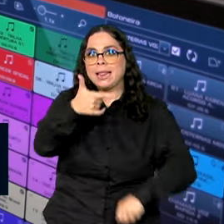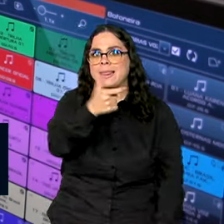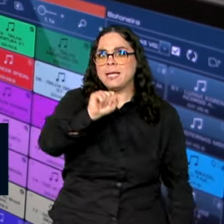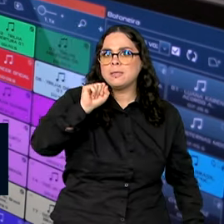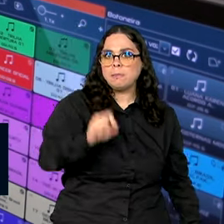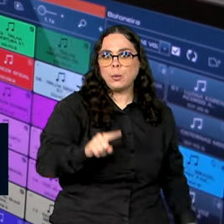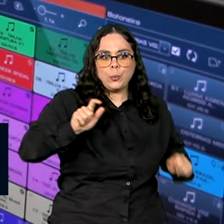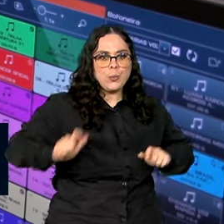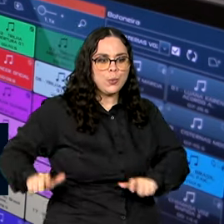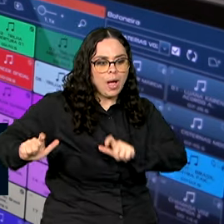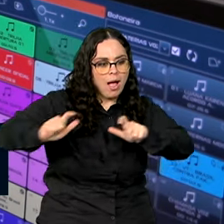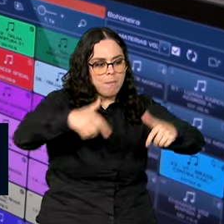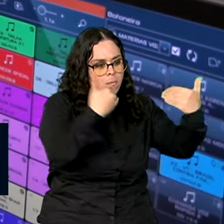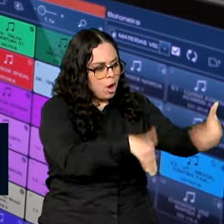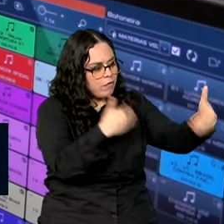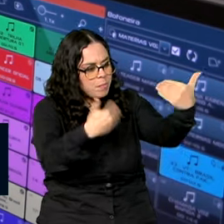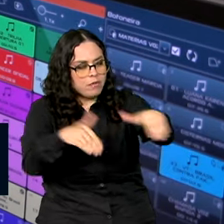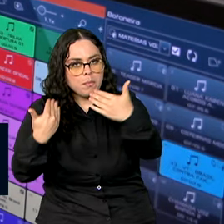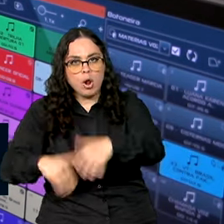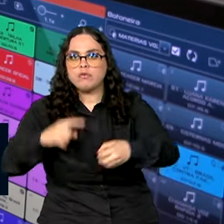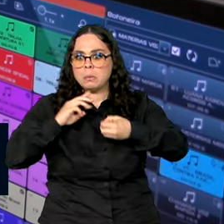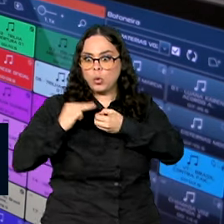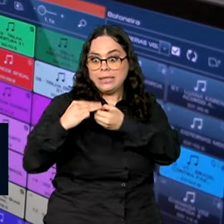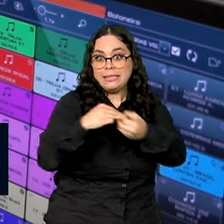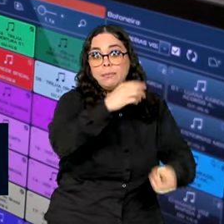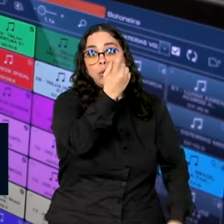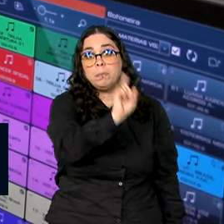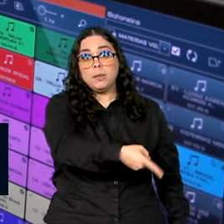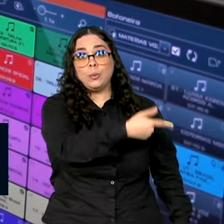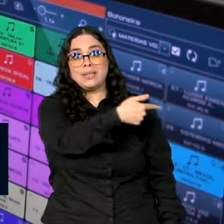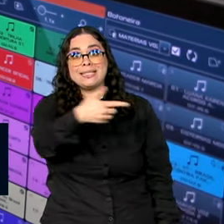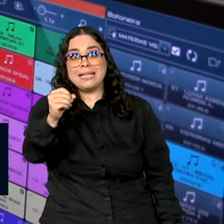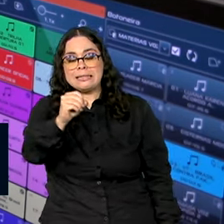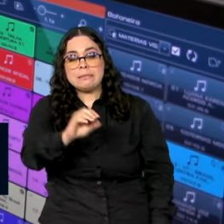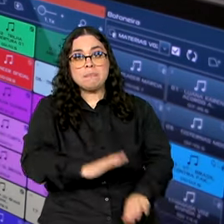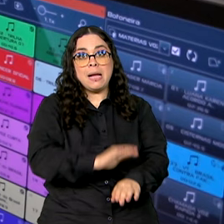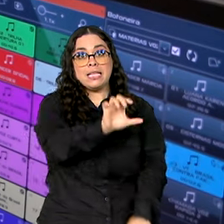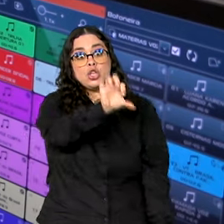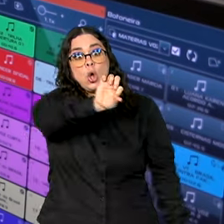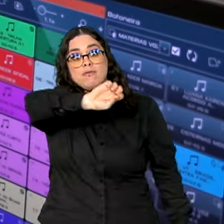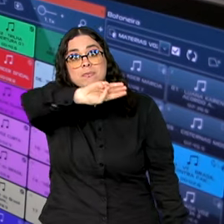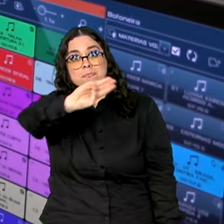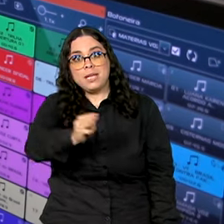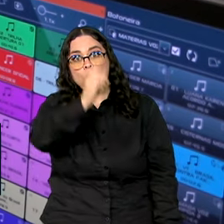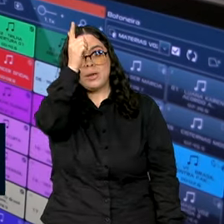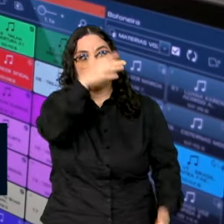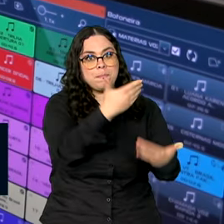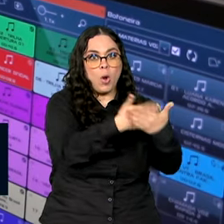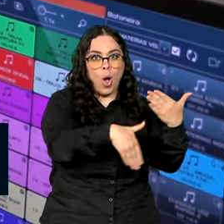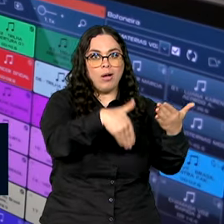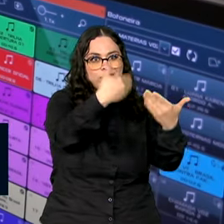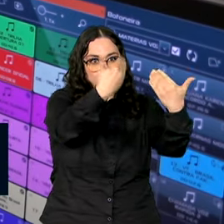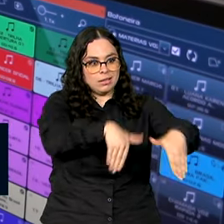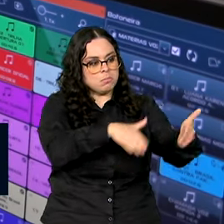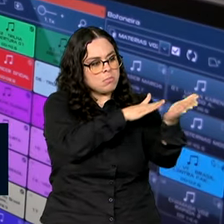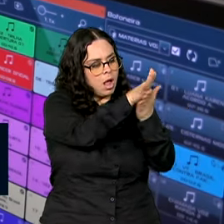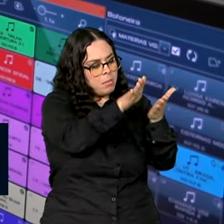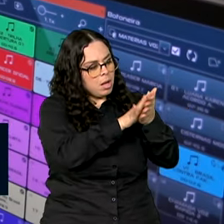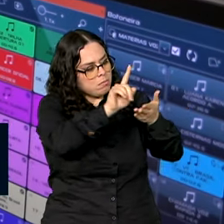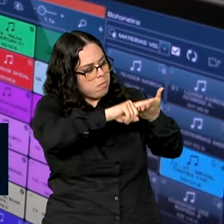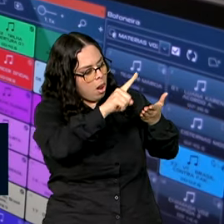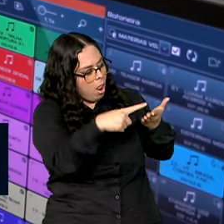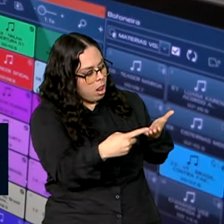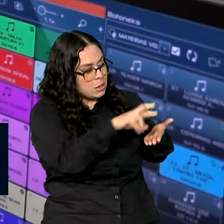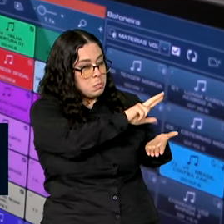prova em mais de 1700 municípios Além disso cerca de 9 milhões de provas impressas 18 cadernos de